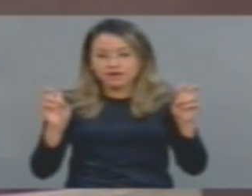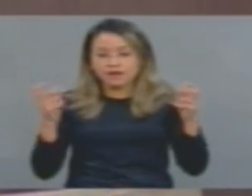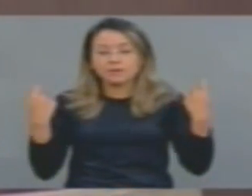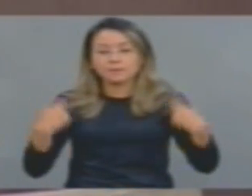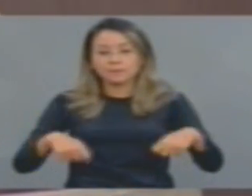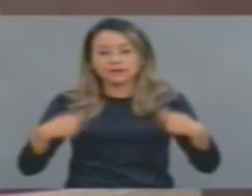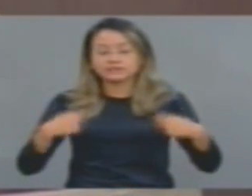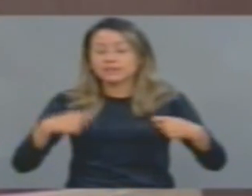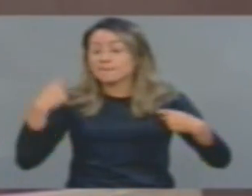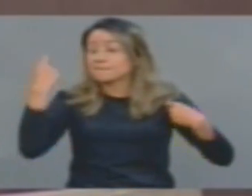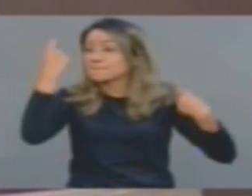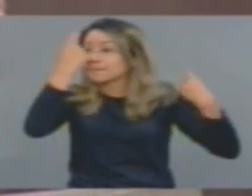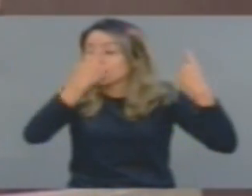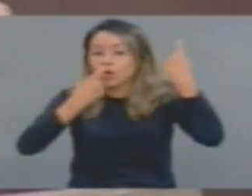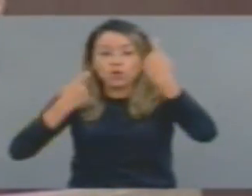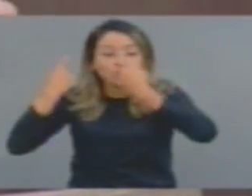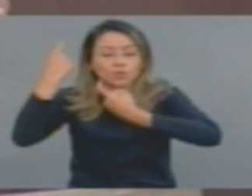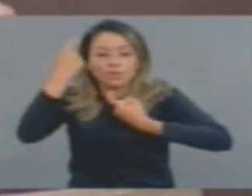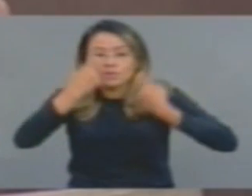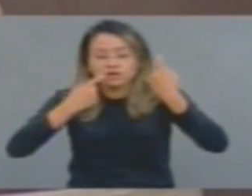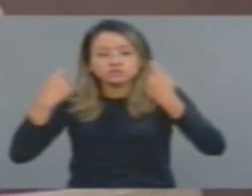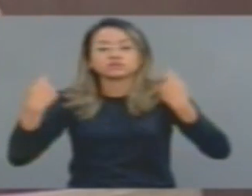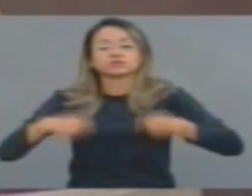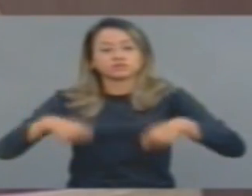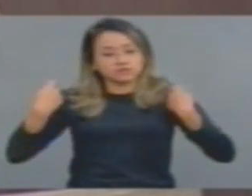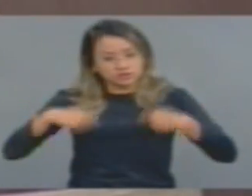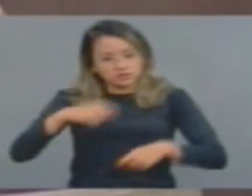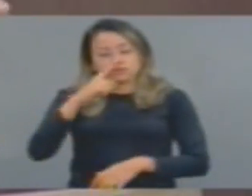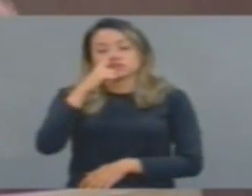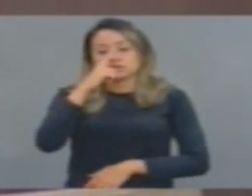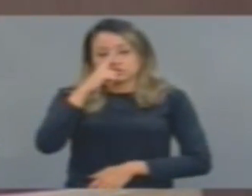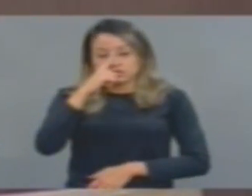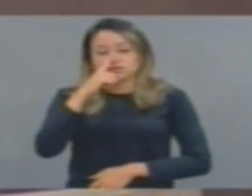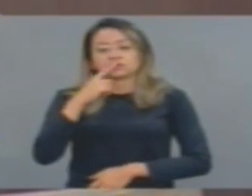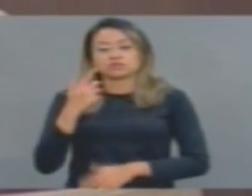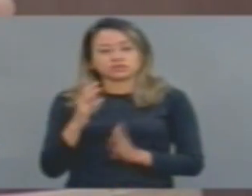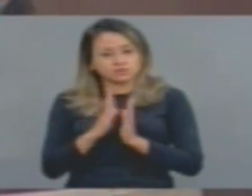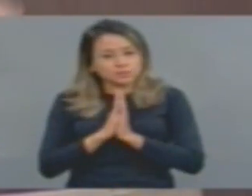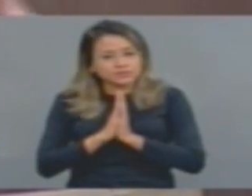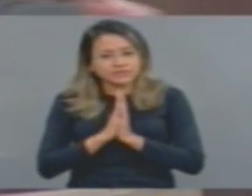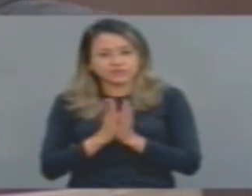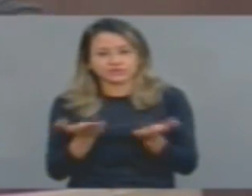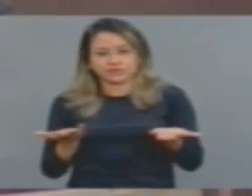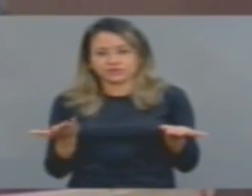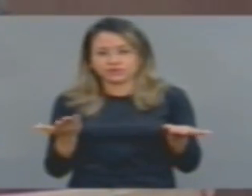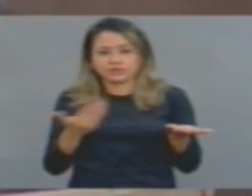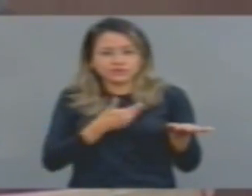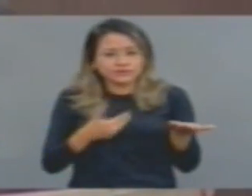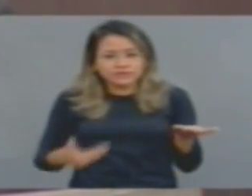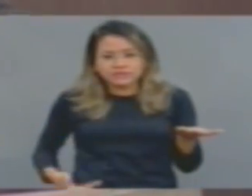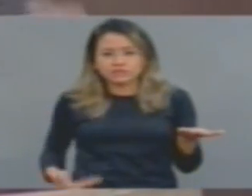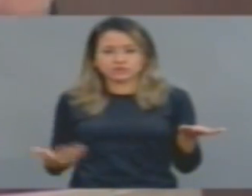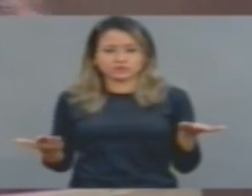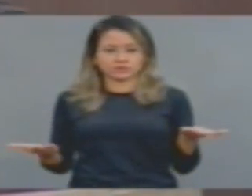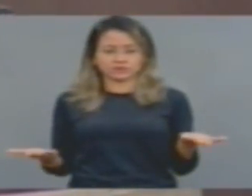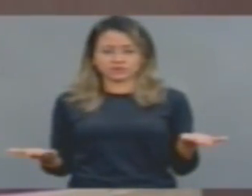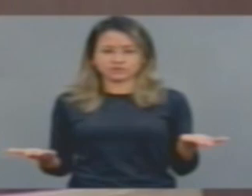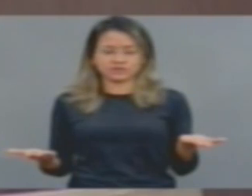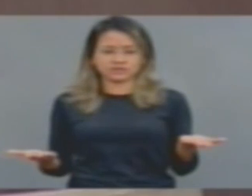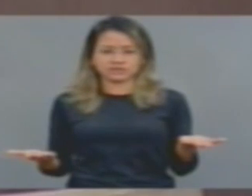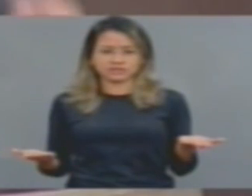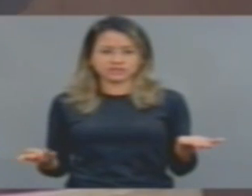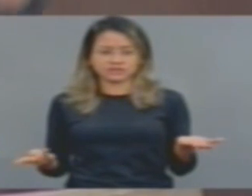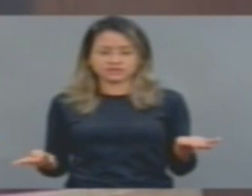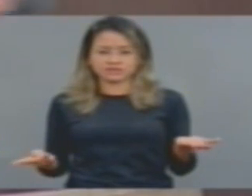constrangimento, preocupação, ele tem que ser relevante para a mesa do governador. Ele tem que estar